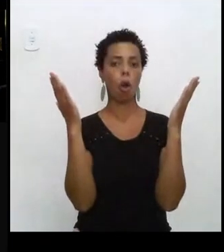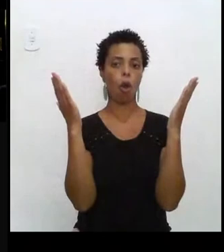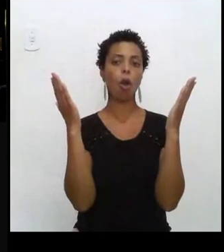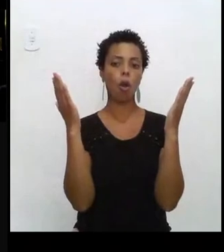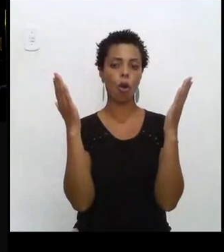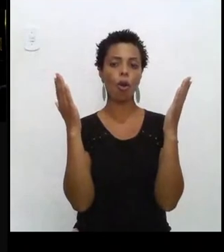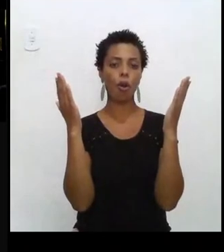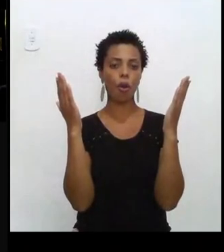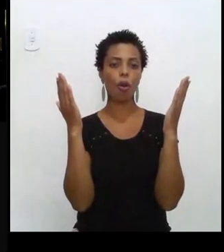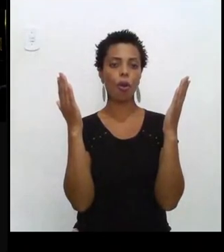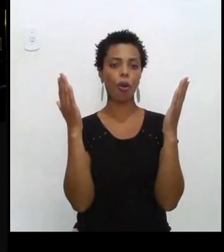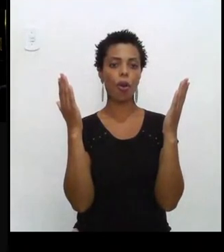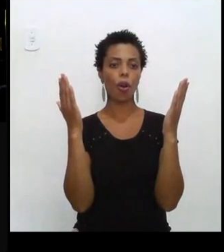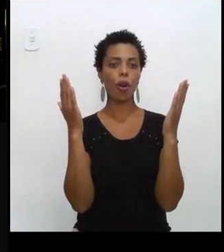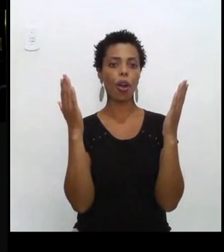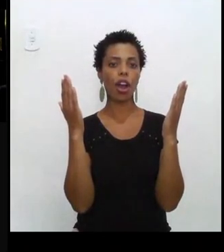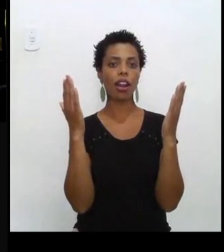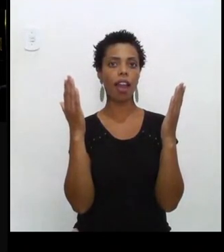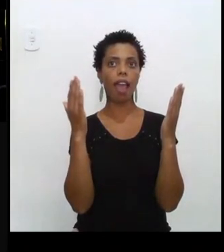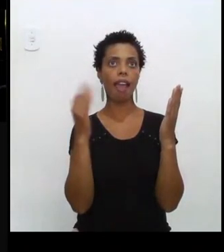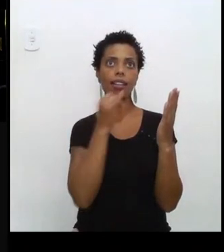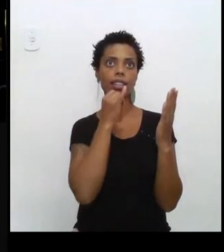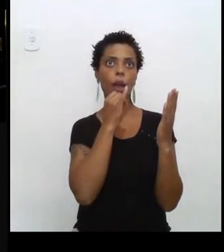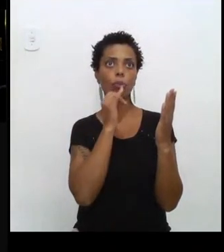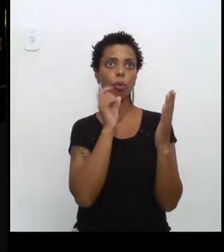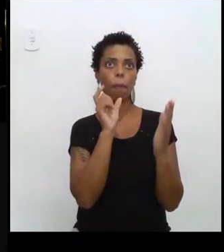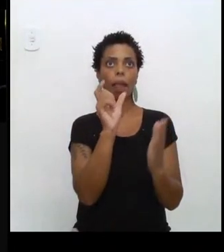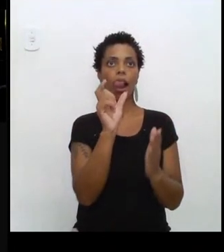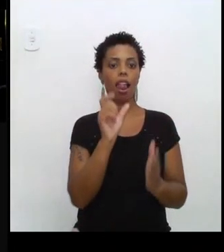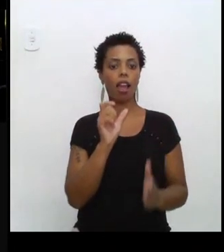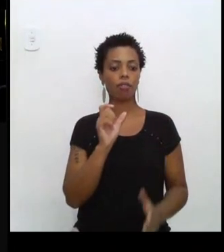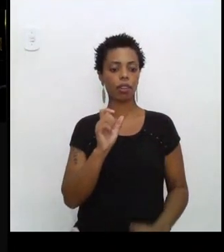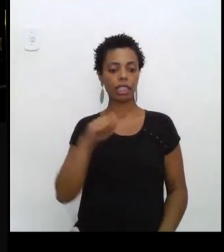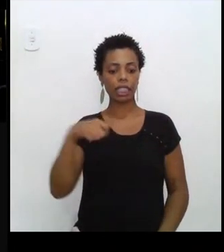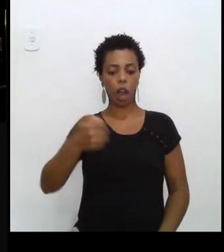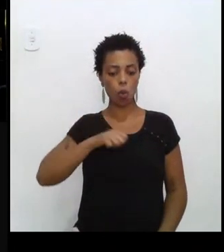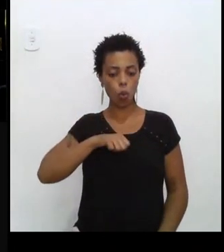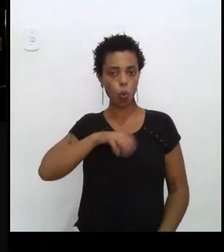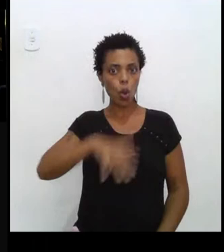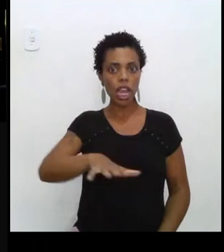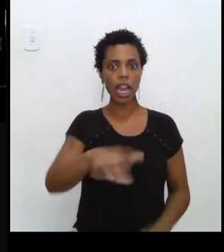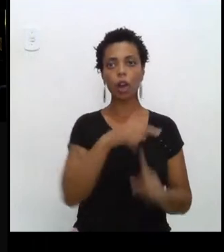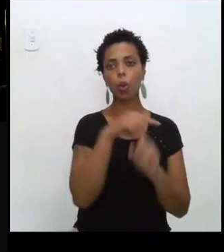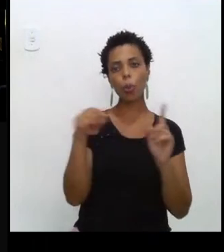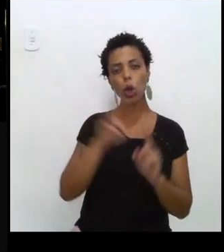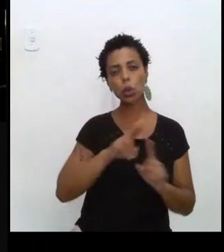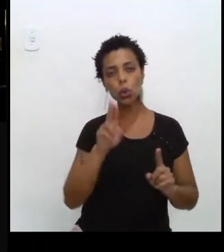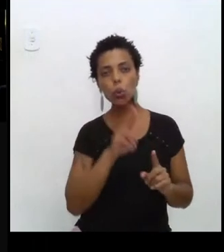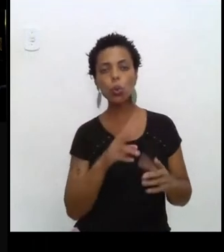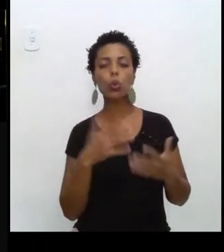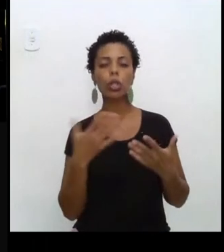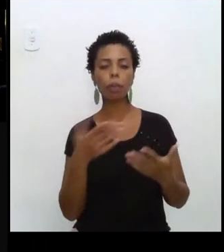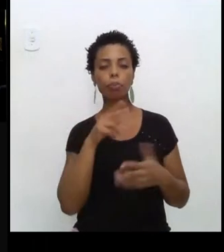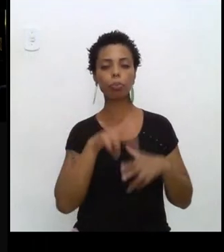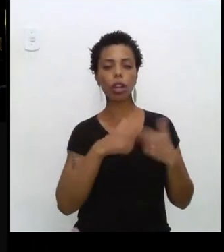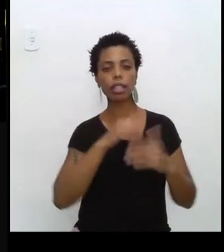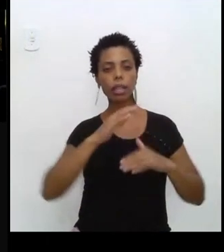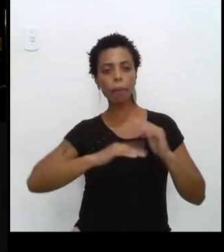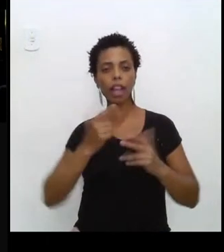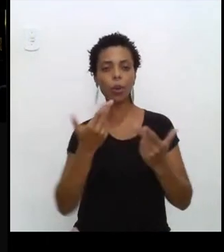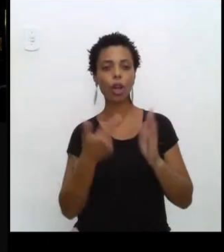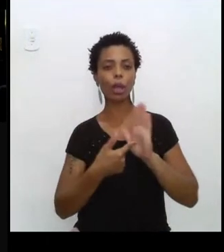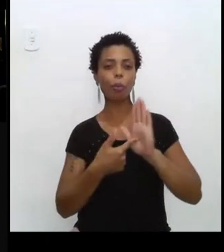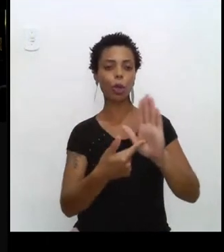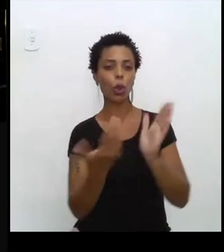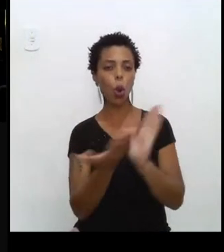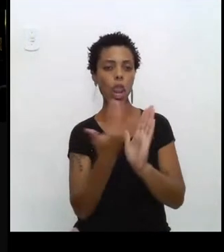não colocar essa palavra companheiro e está essas práticas não é como se mostrou o livro